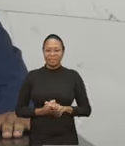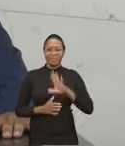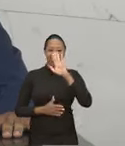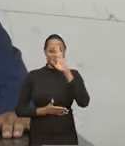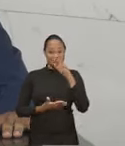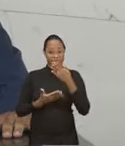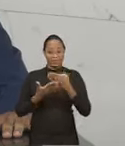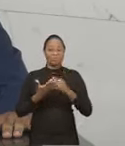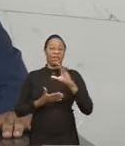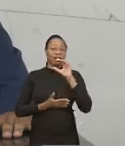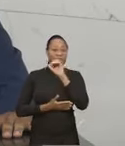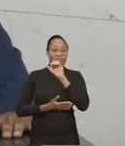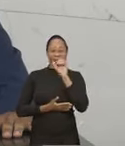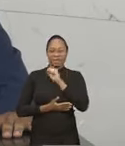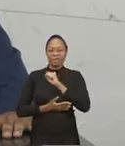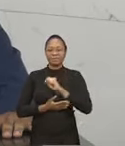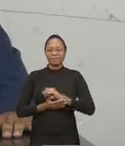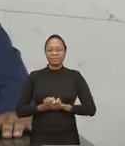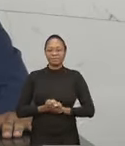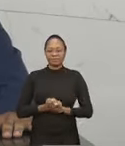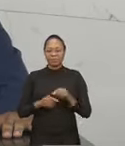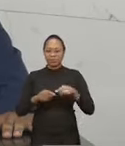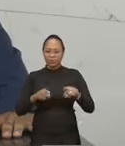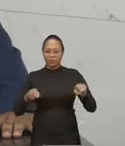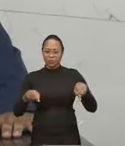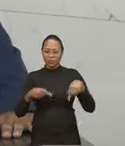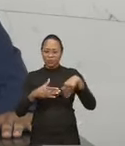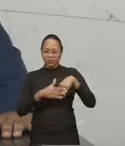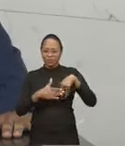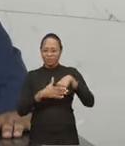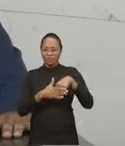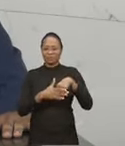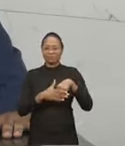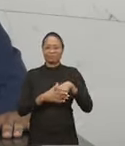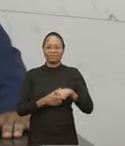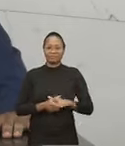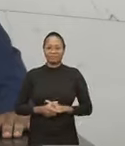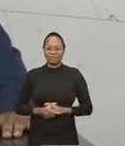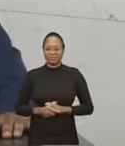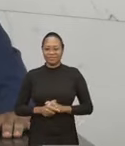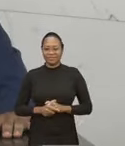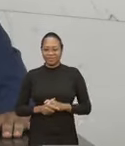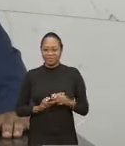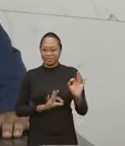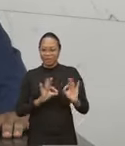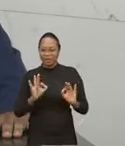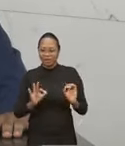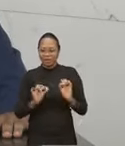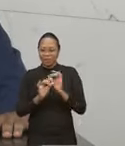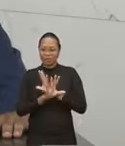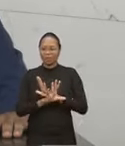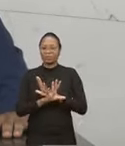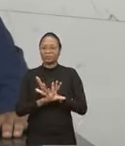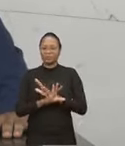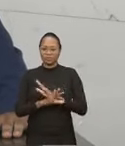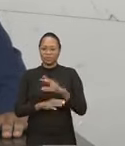logo o campo estará sendo entregue à comunidade de Areias, com refletor, com